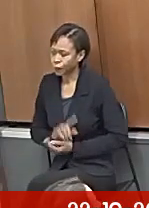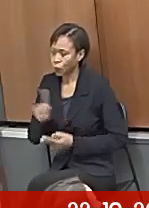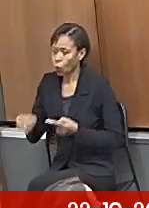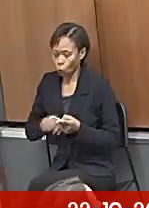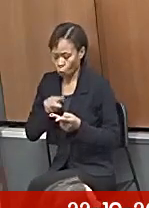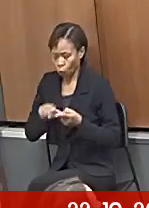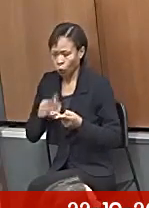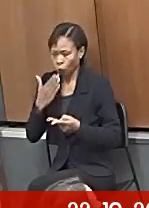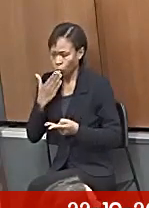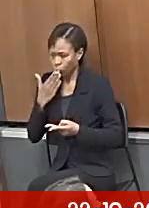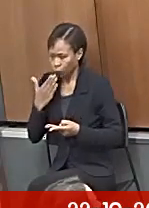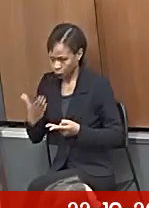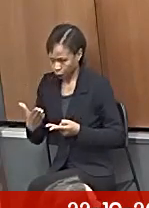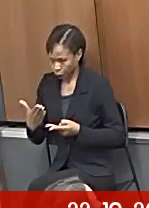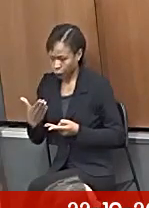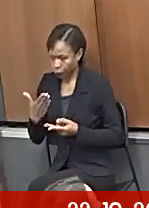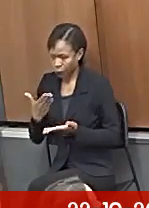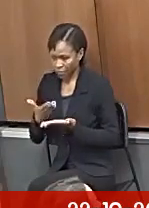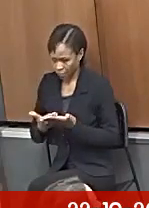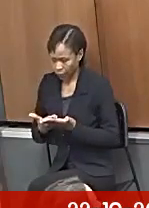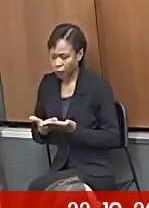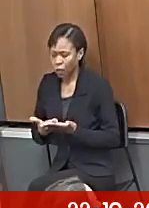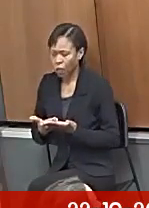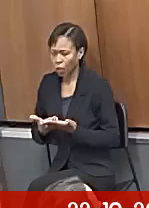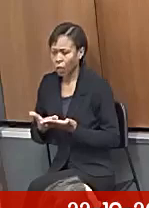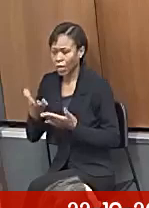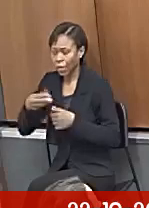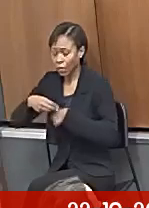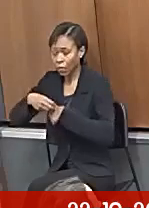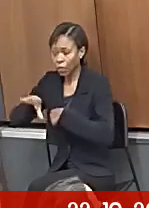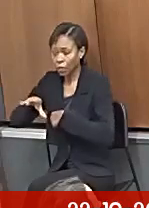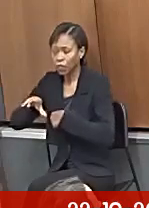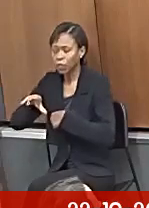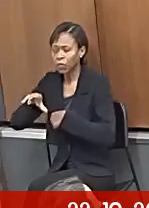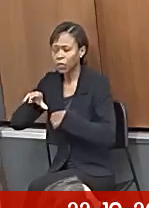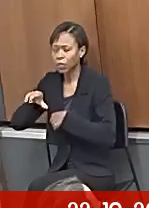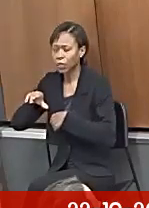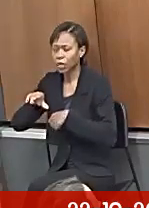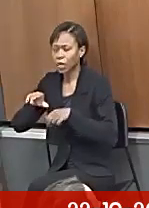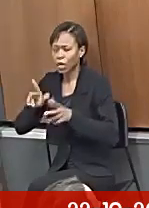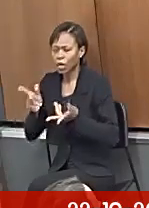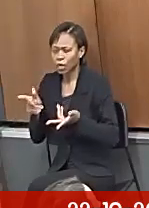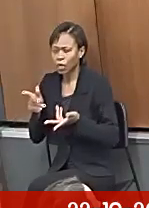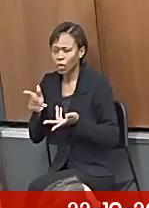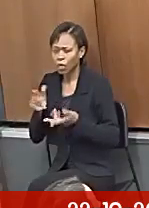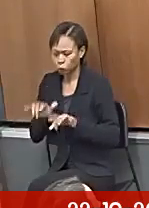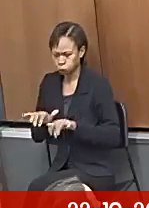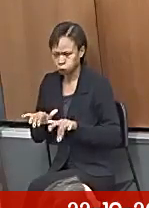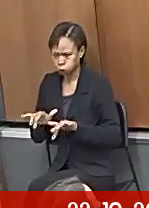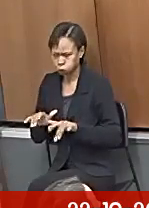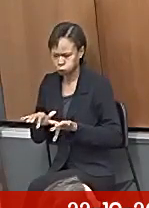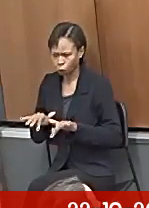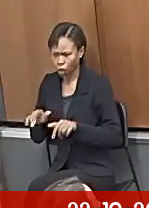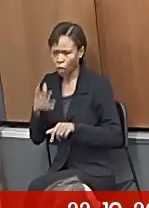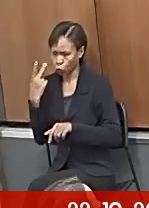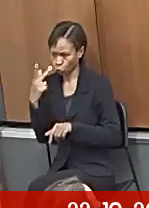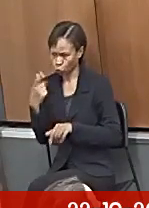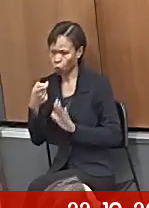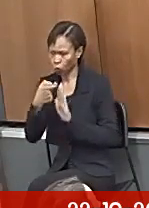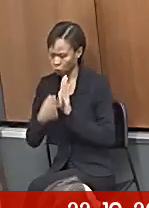Segundo requerimento, que se encaminhe essas notas taquigráficas, inclusive com a sua fala, para a